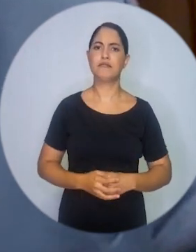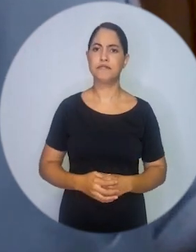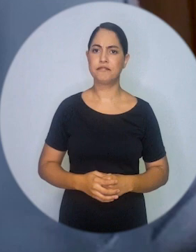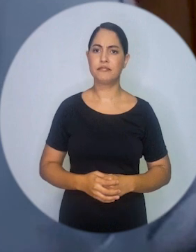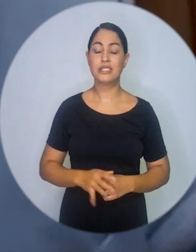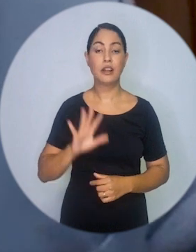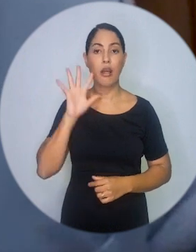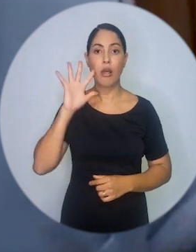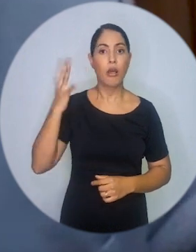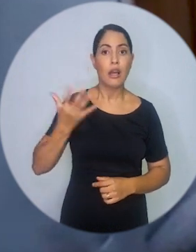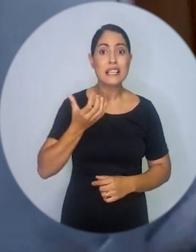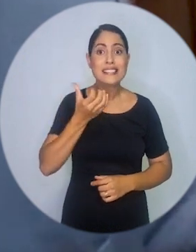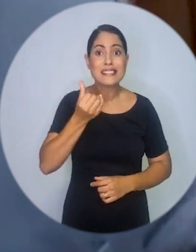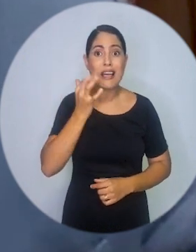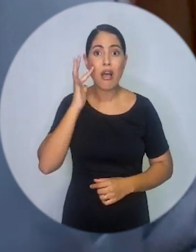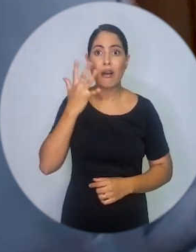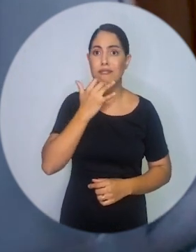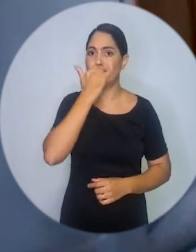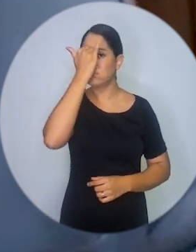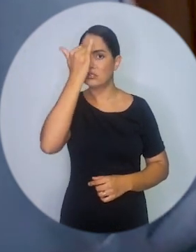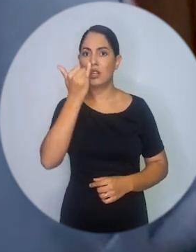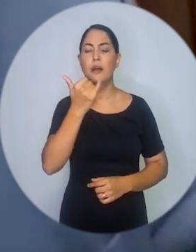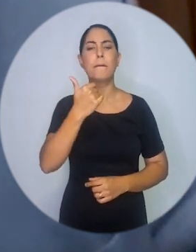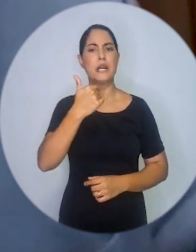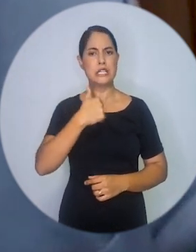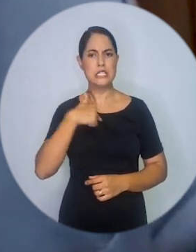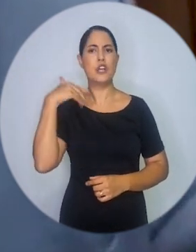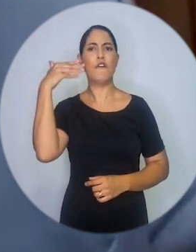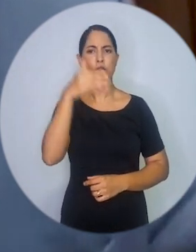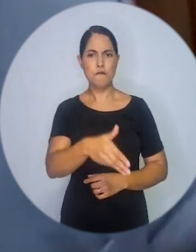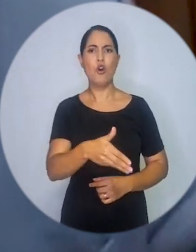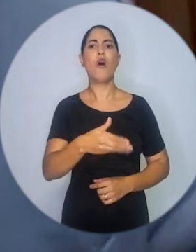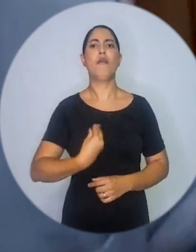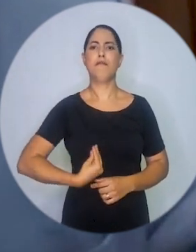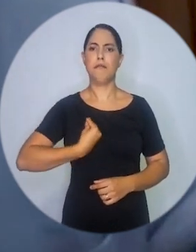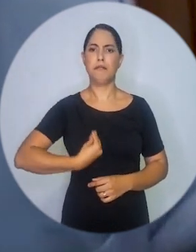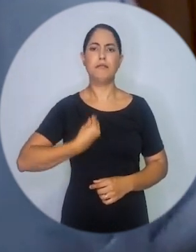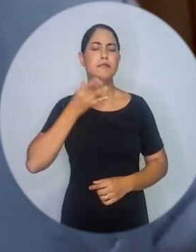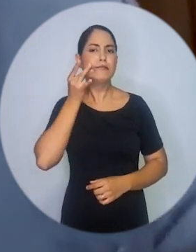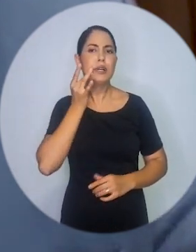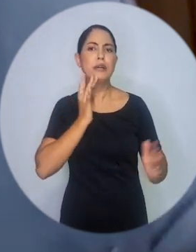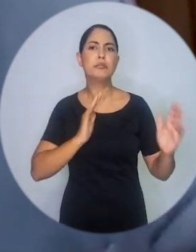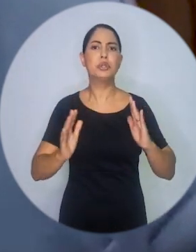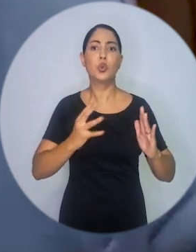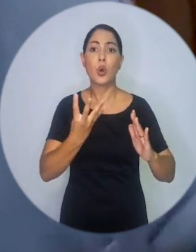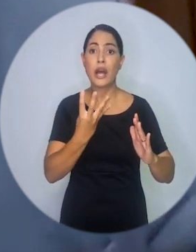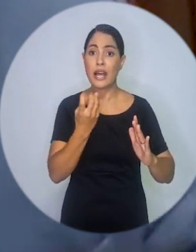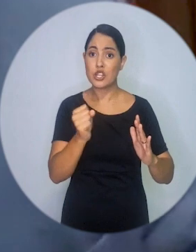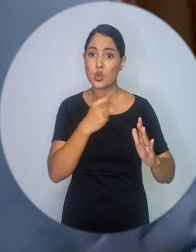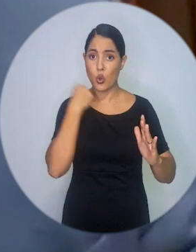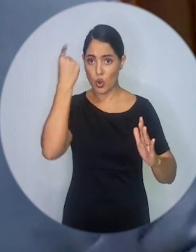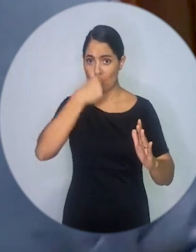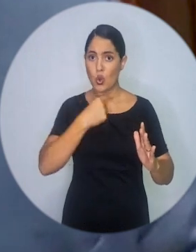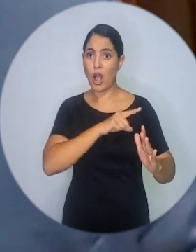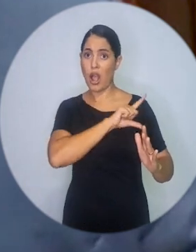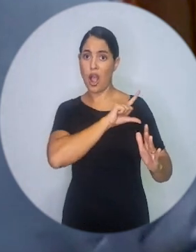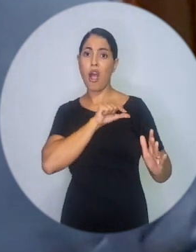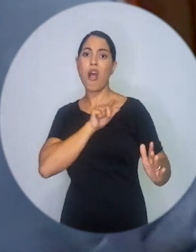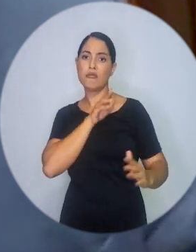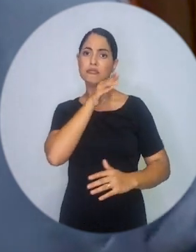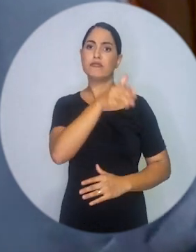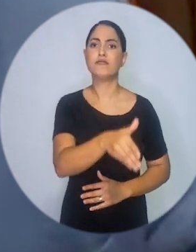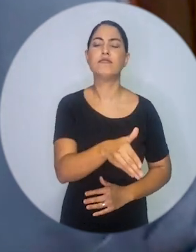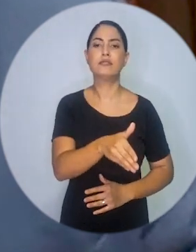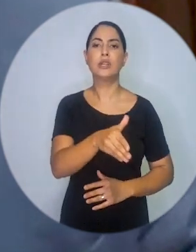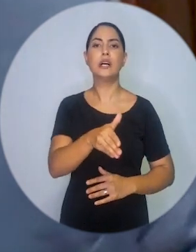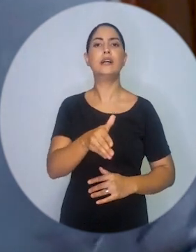foram 6 episódios de gravidade que eu estive presente em menos de 48 horas no local dos fatos, fazendo um ato